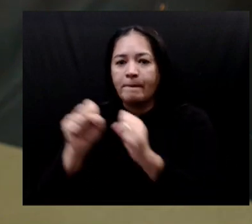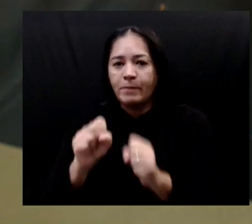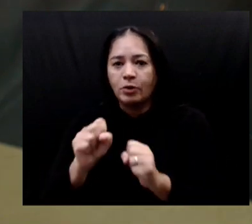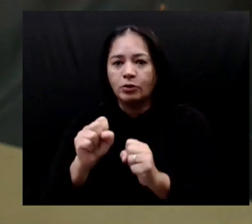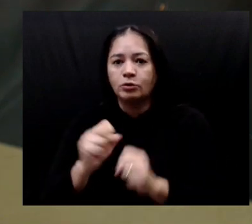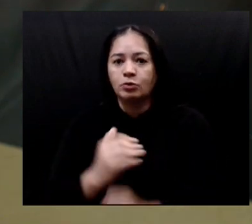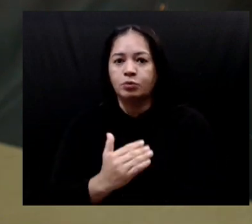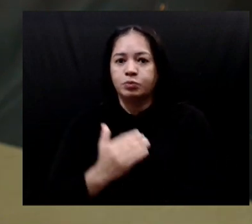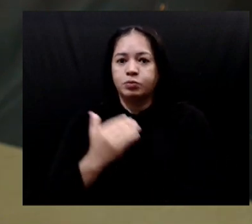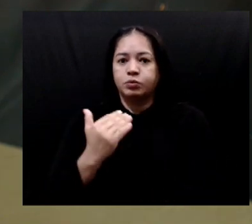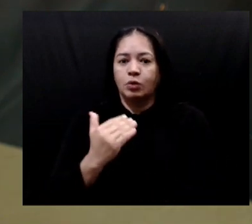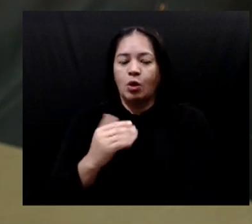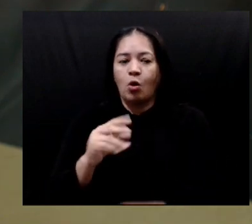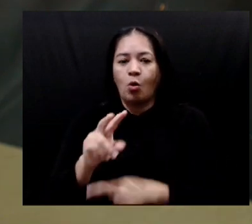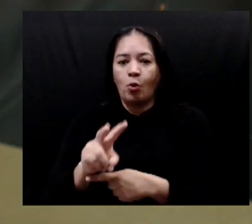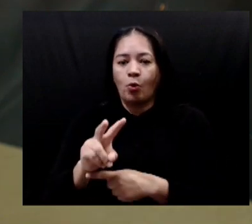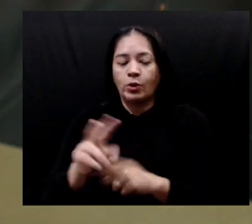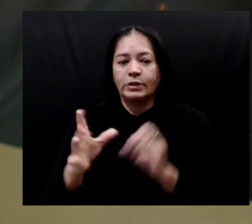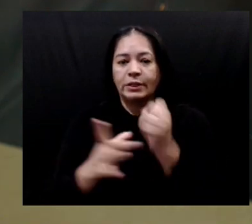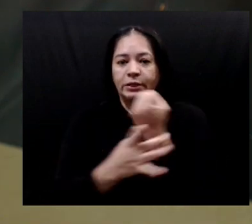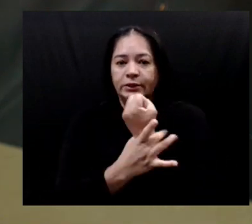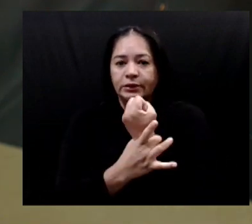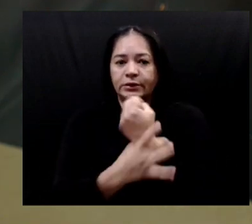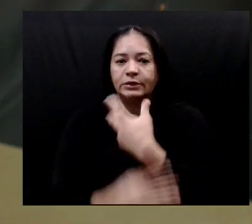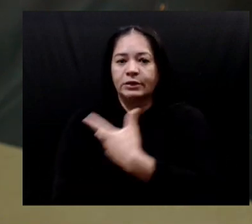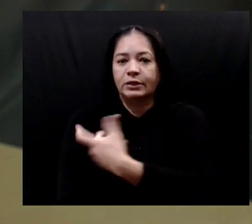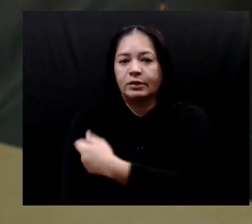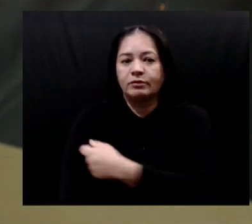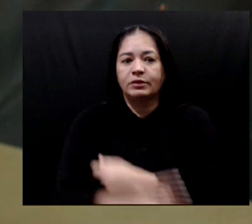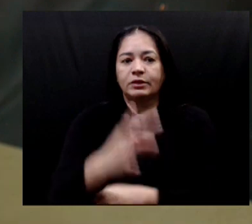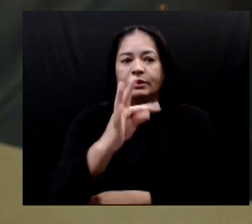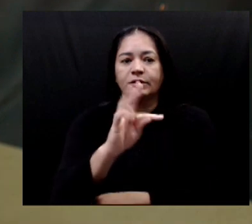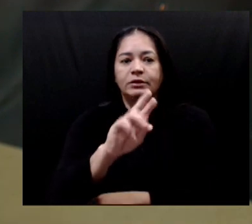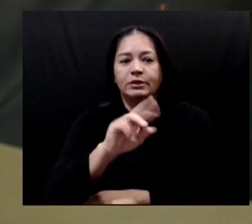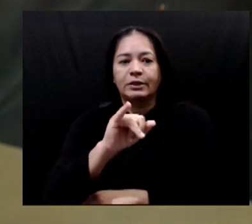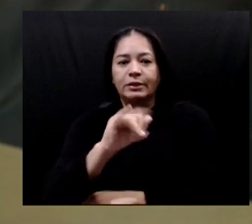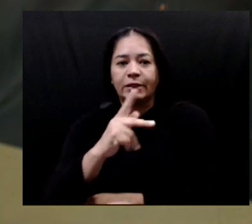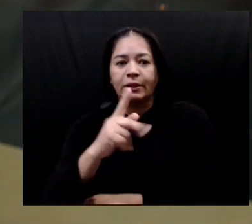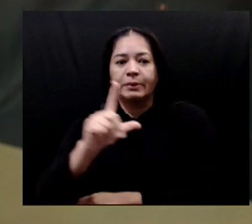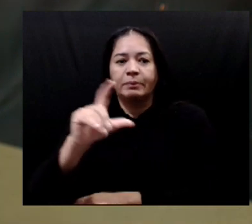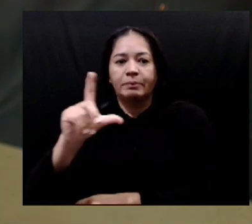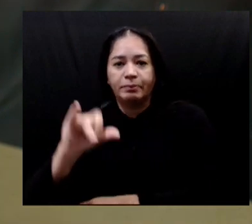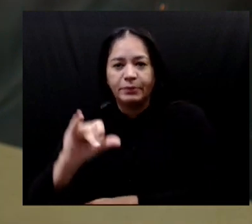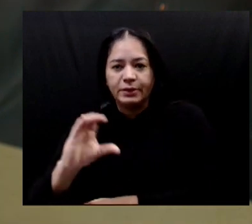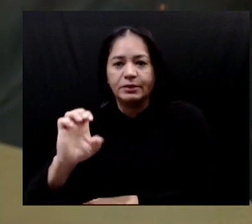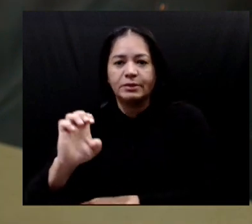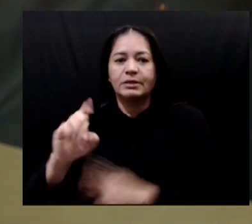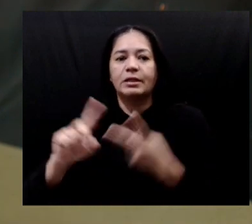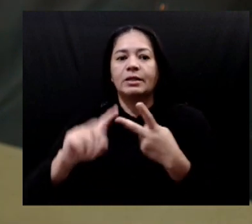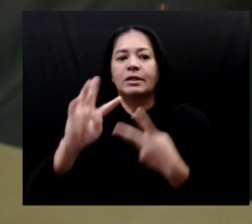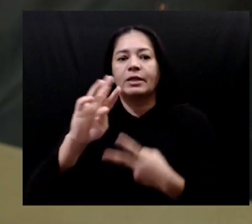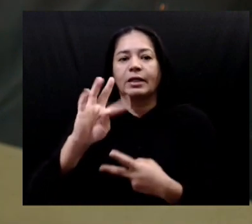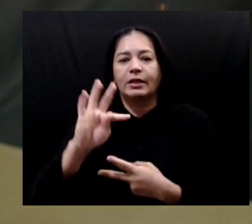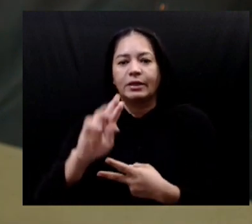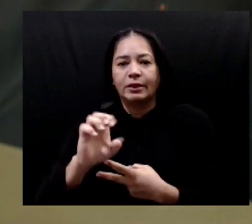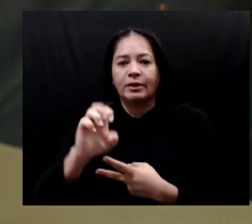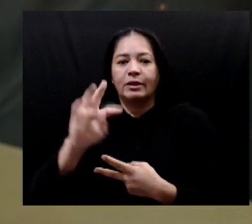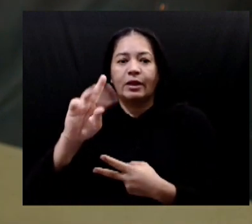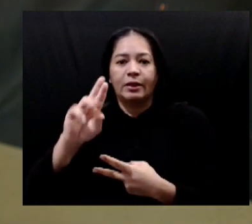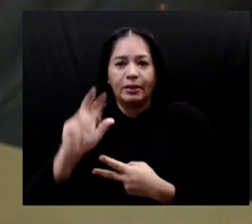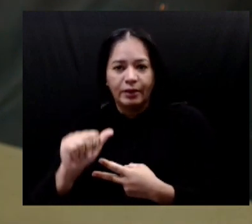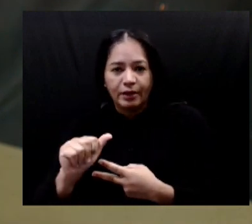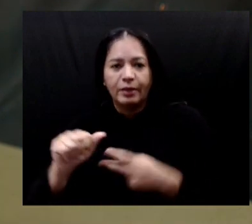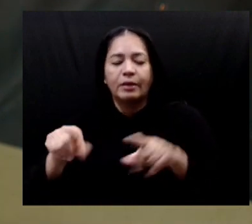proteção é garantida pelas vacinas tríplice viral, a tetraviral ou a dupla viral, que também protegem